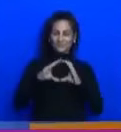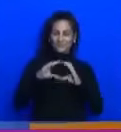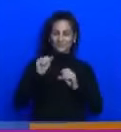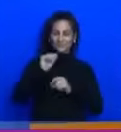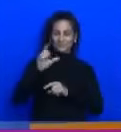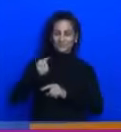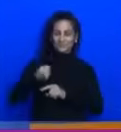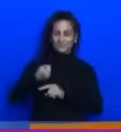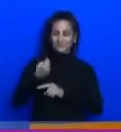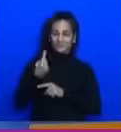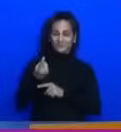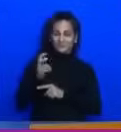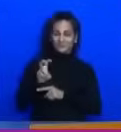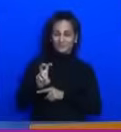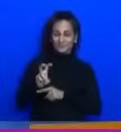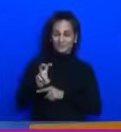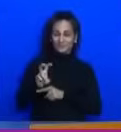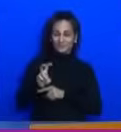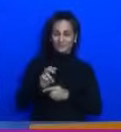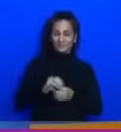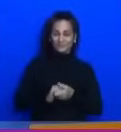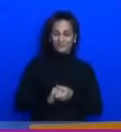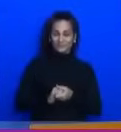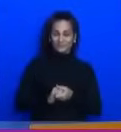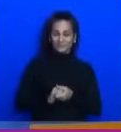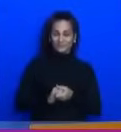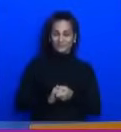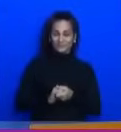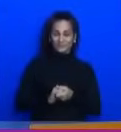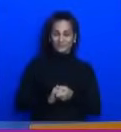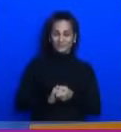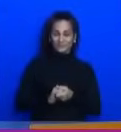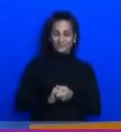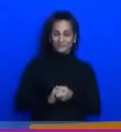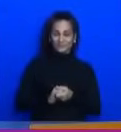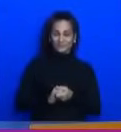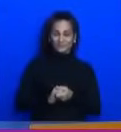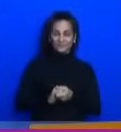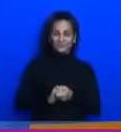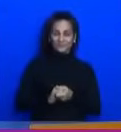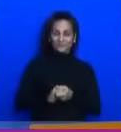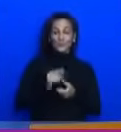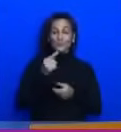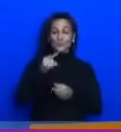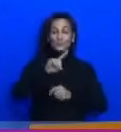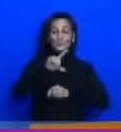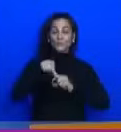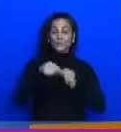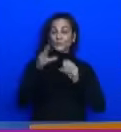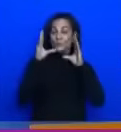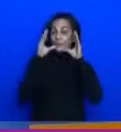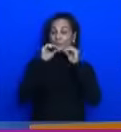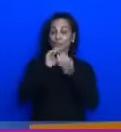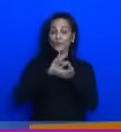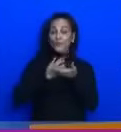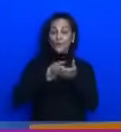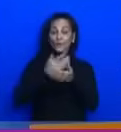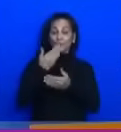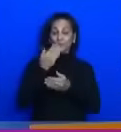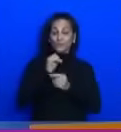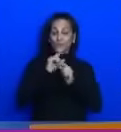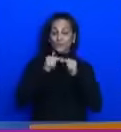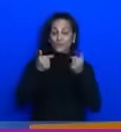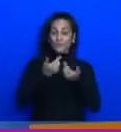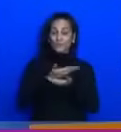Bola azul, número 15. Azul 15. O último sorteio da noite, Loto Fácil.